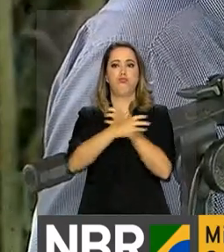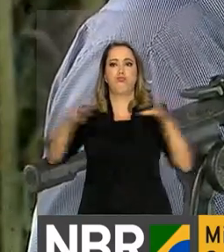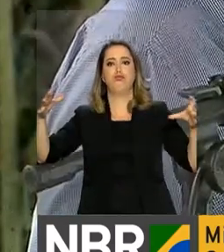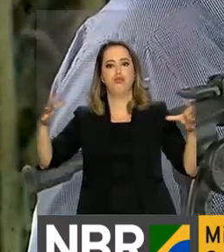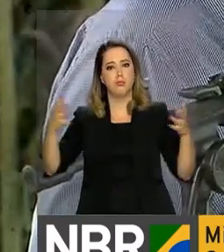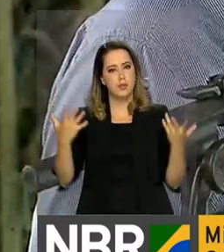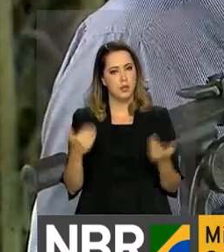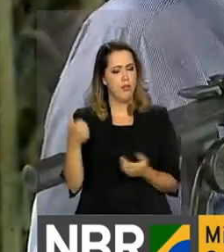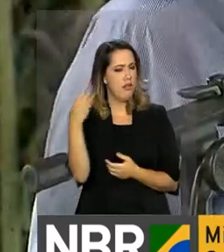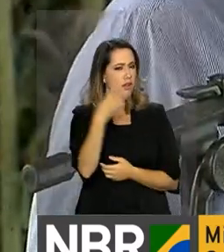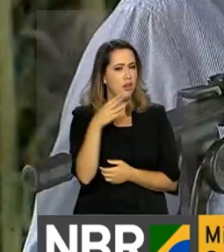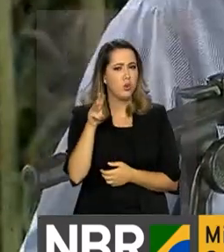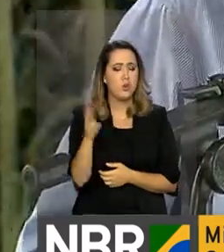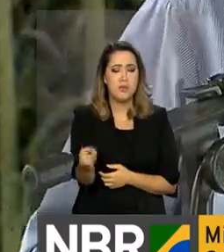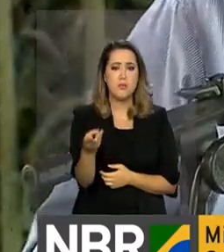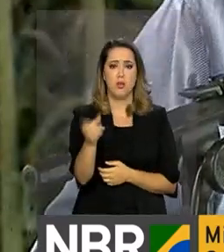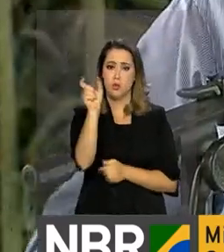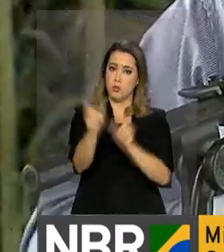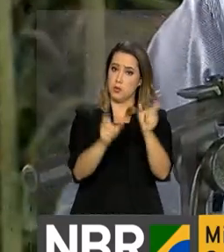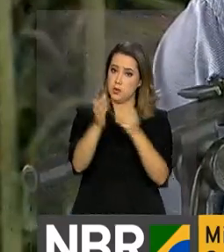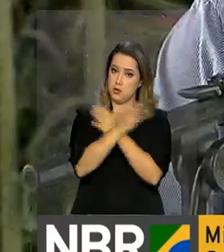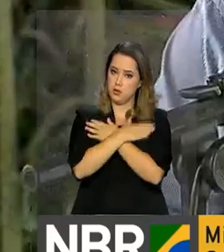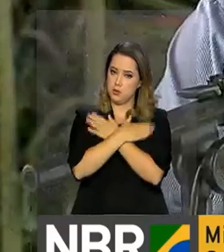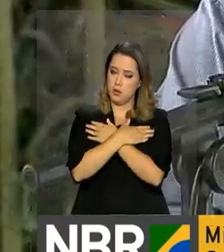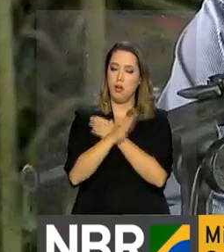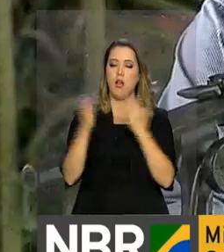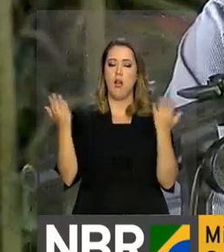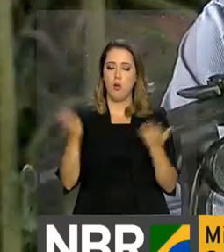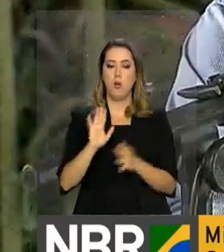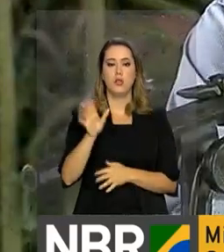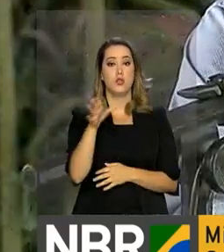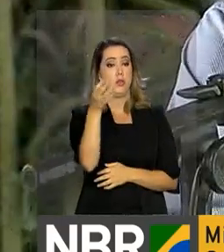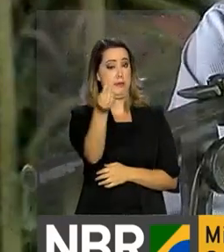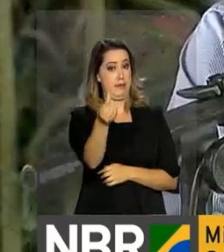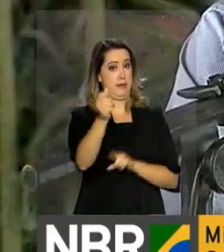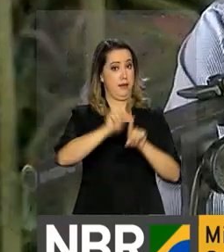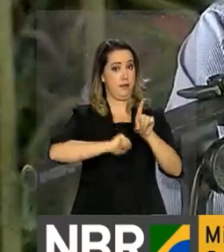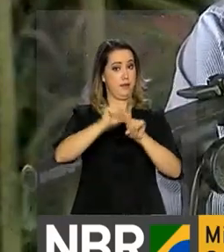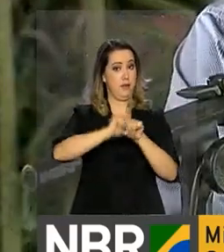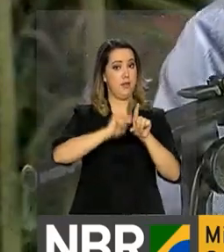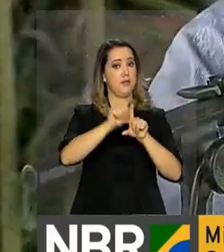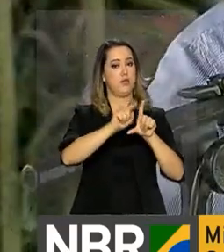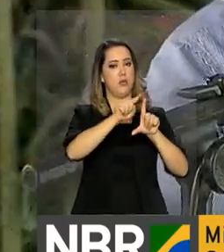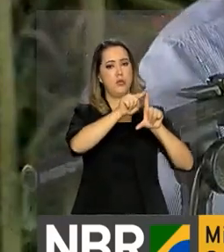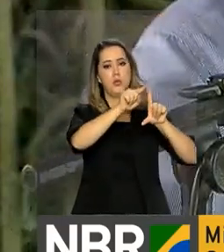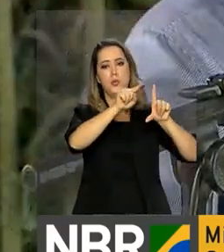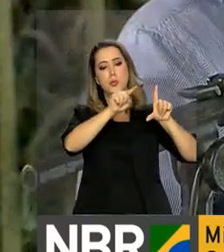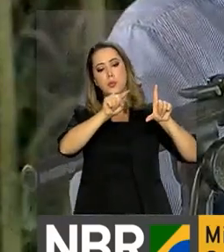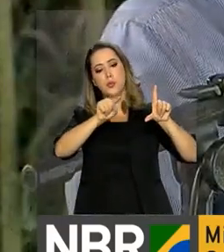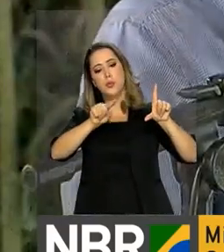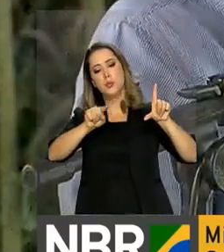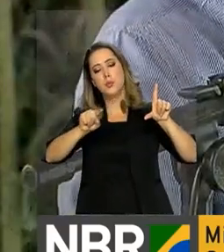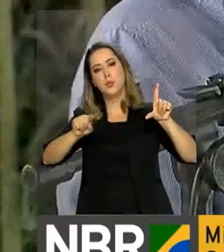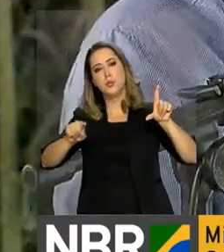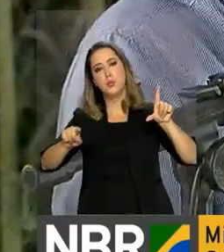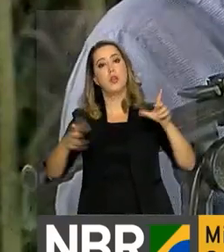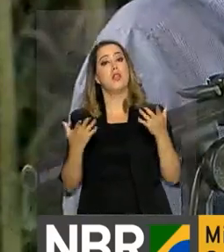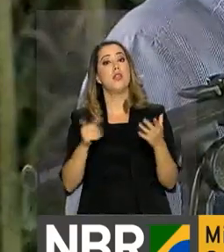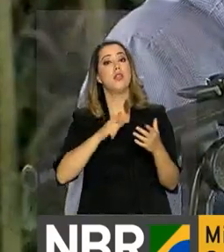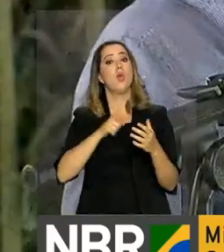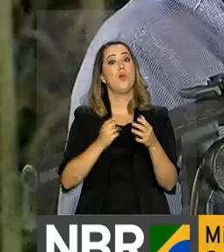14 milhões de desempregados. Agora, de 6 meses para cá, consecutivamente, nós só temos emprego no